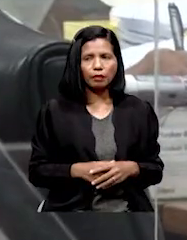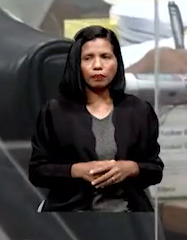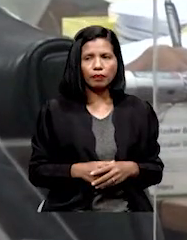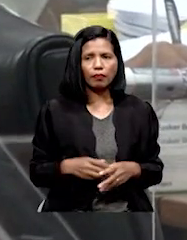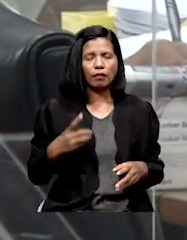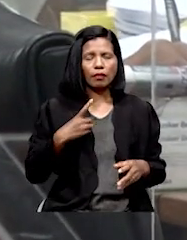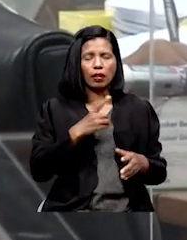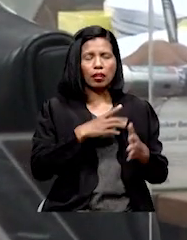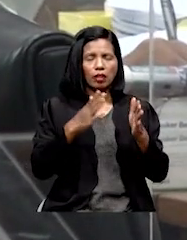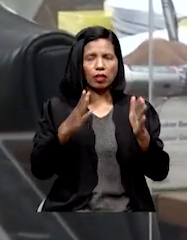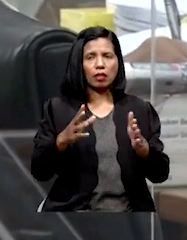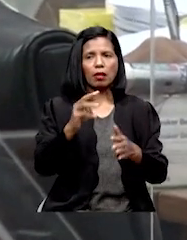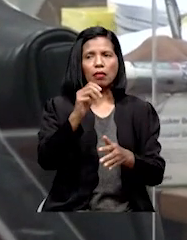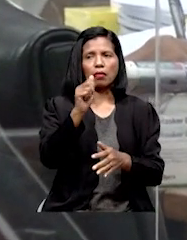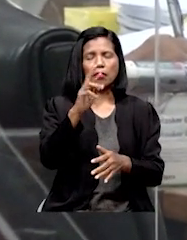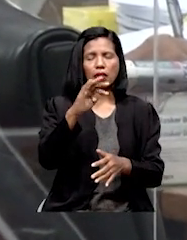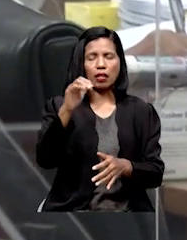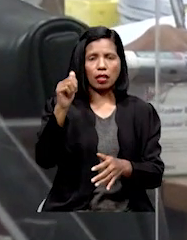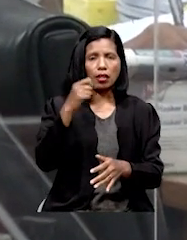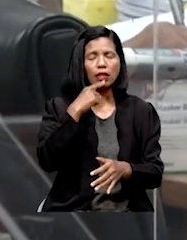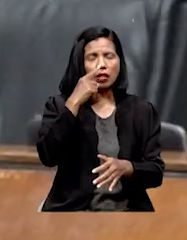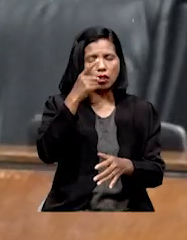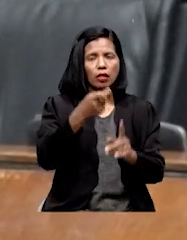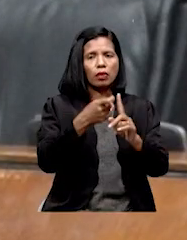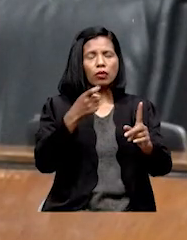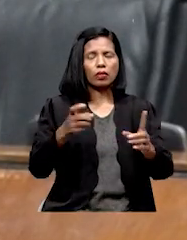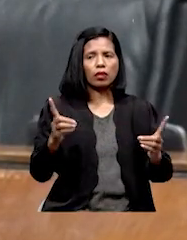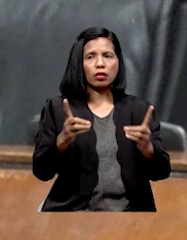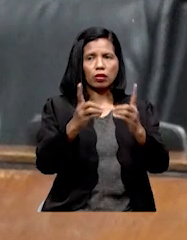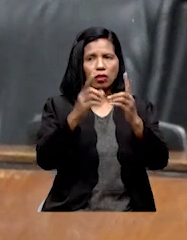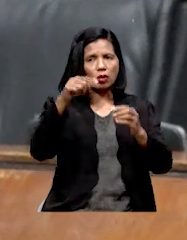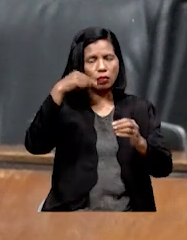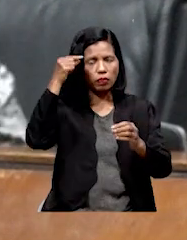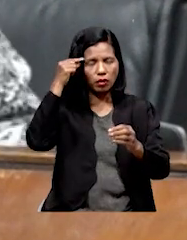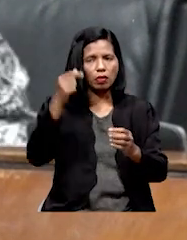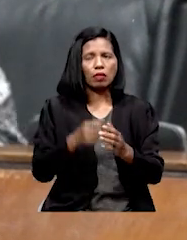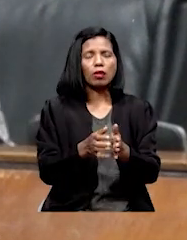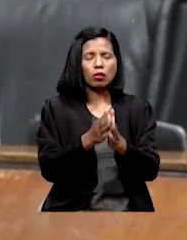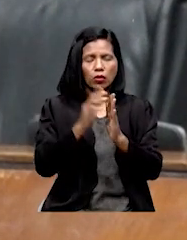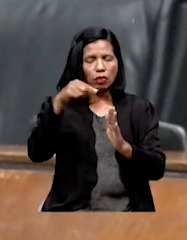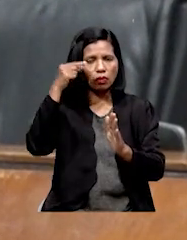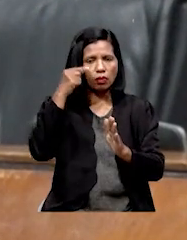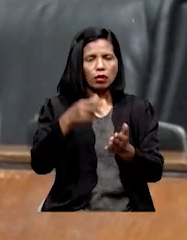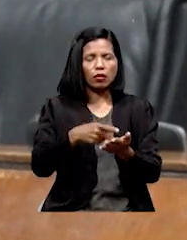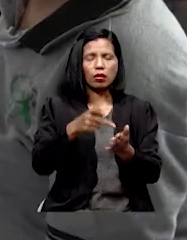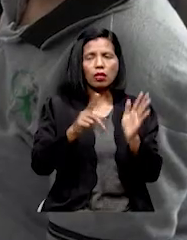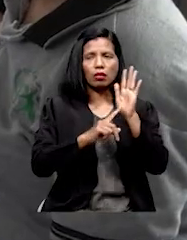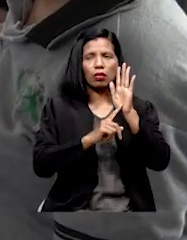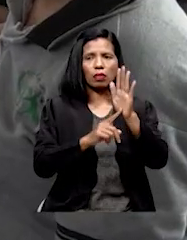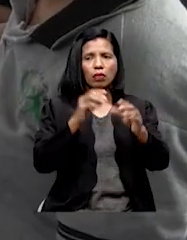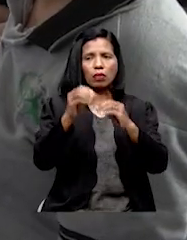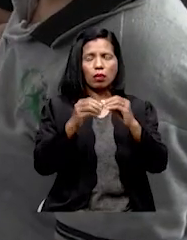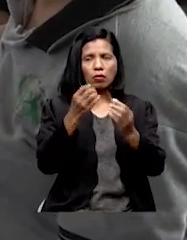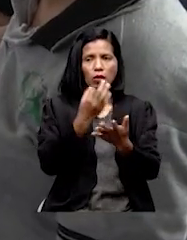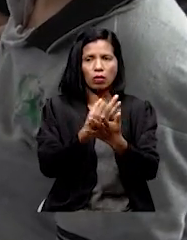Deputada Comissão C. Maria Fernanda Lai, lhe audiência ao governo e a semana ne. Russo governo atuhalo transparência com a